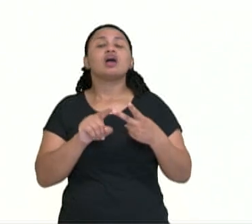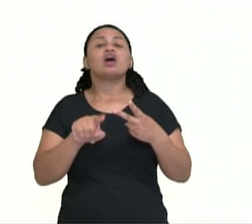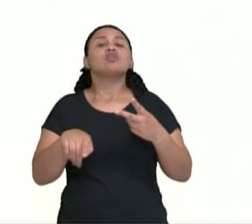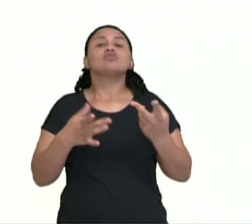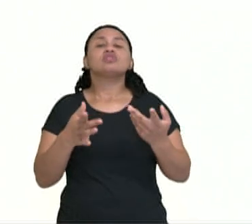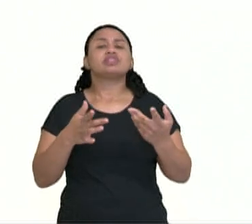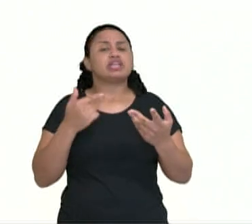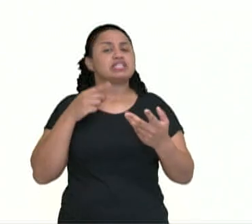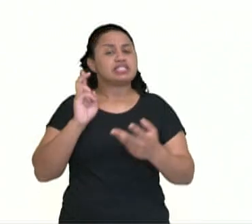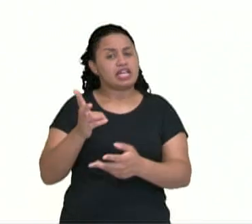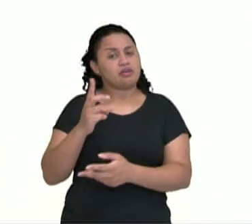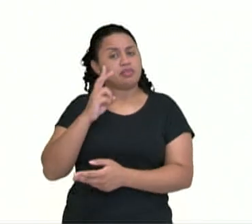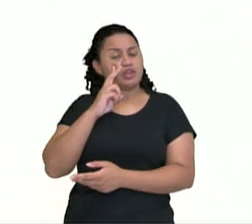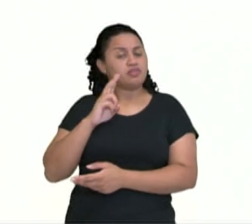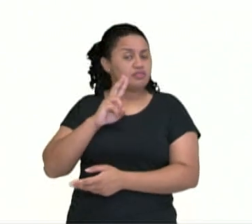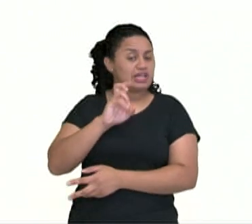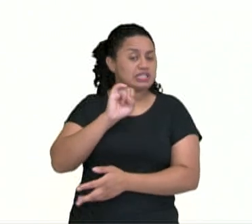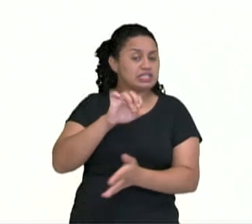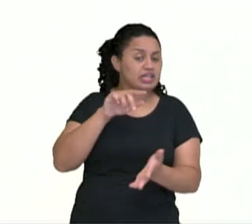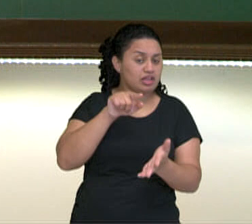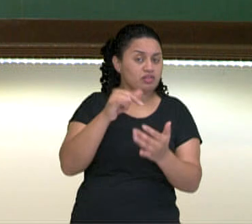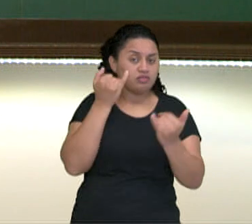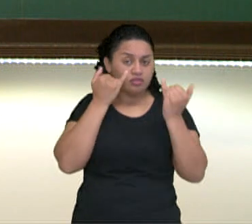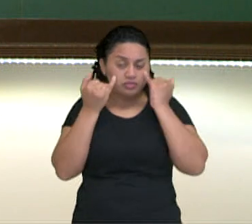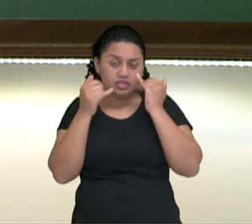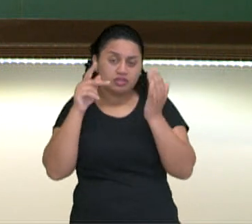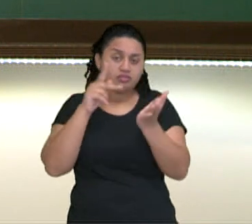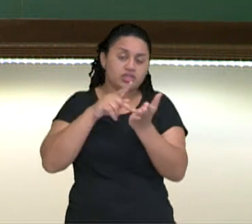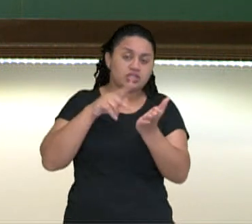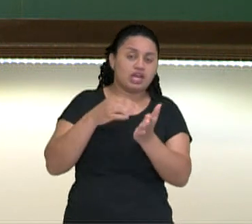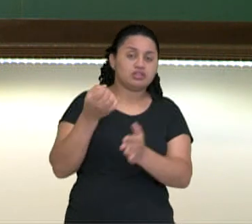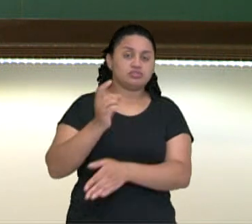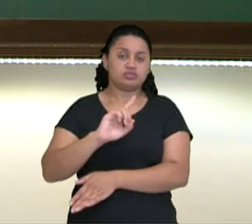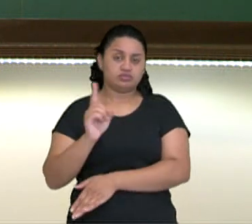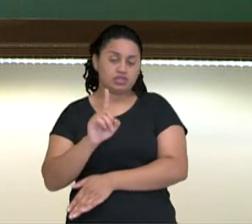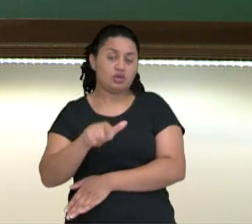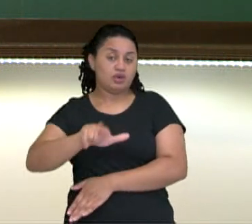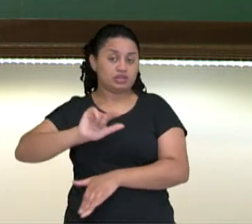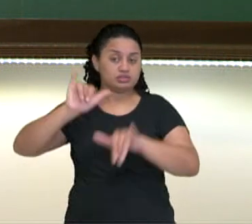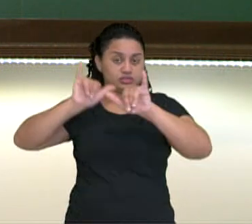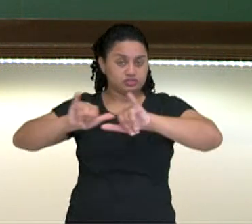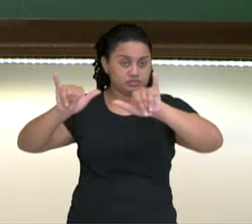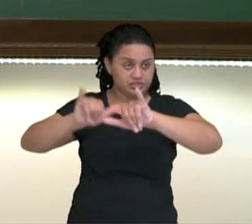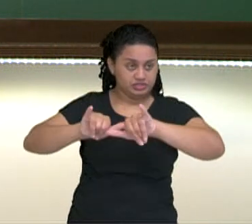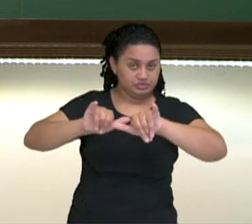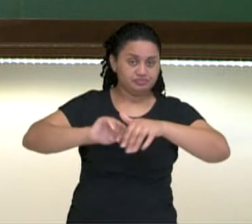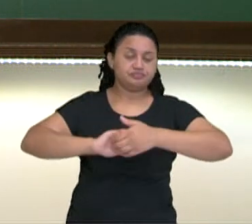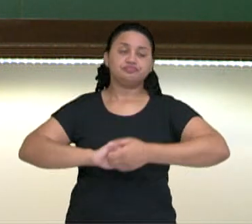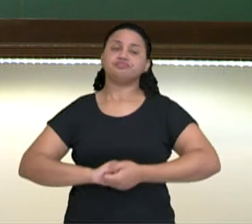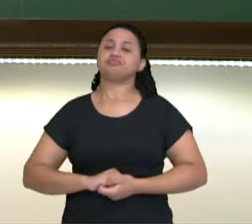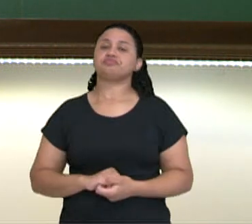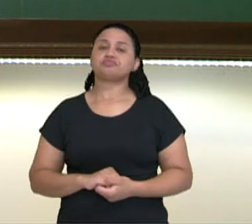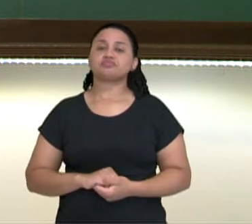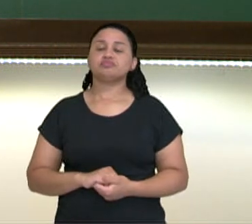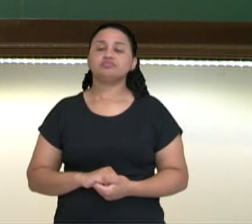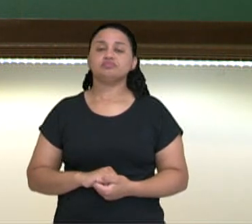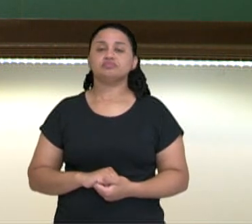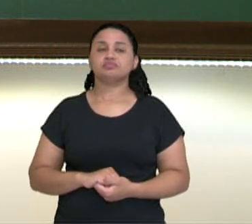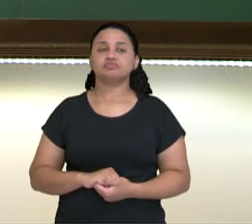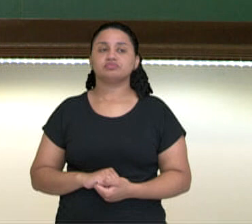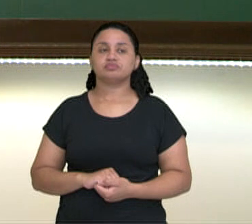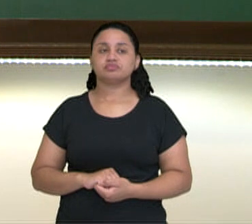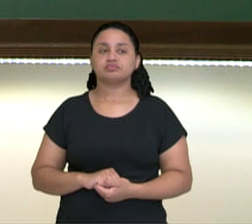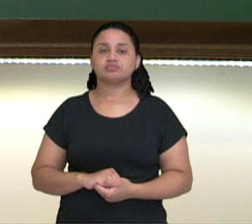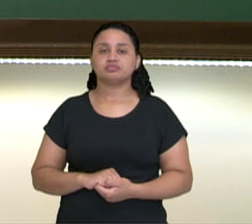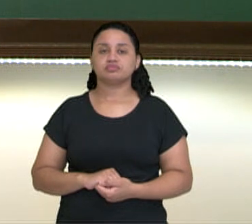checa se aquela informação, você confirma se aquela informação é verdadeira ou não antes de compartilhar? What sources of news do